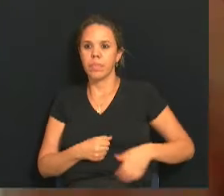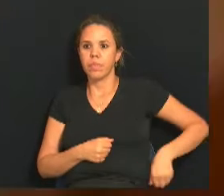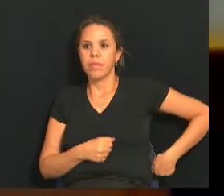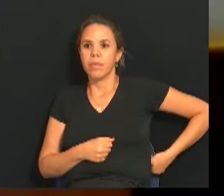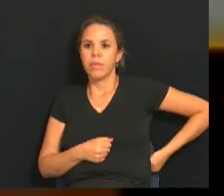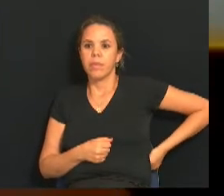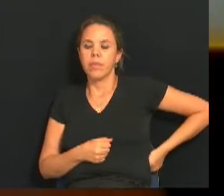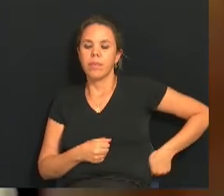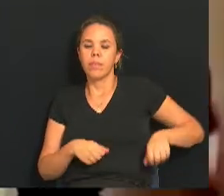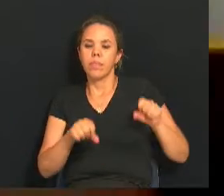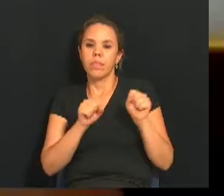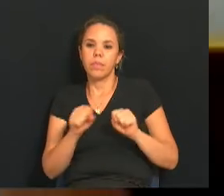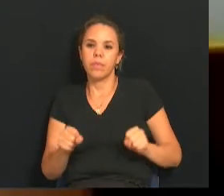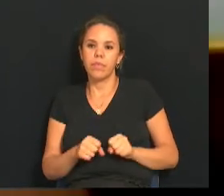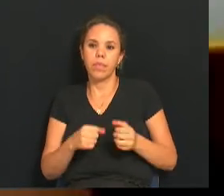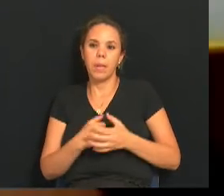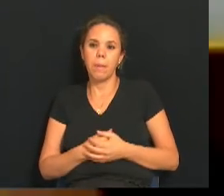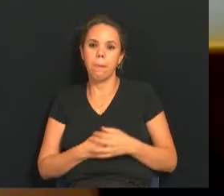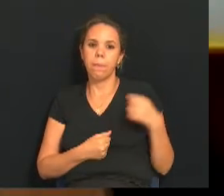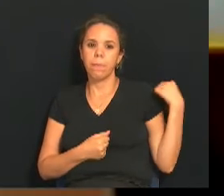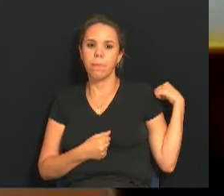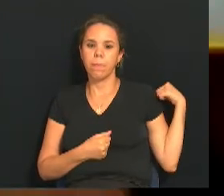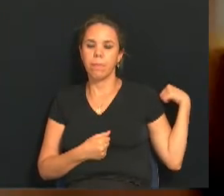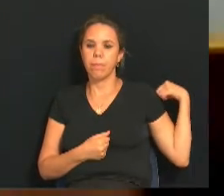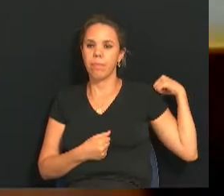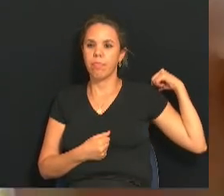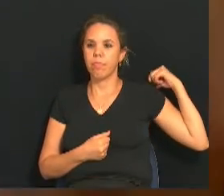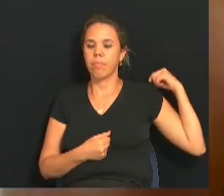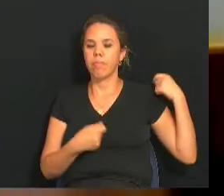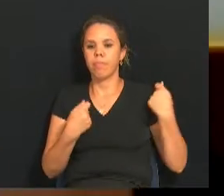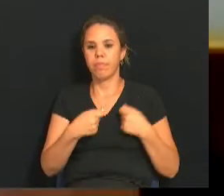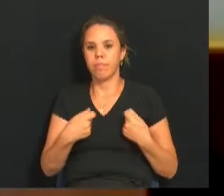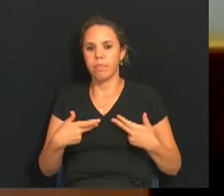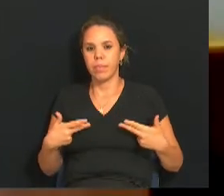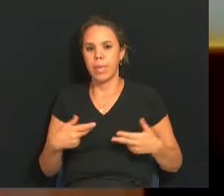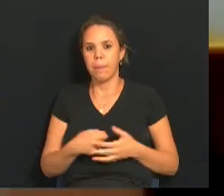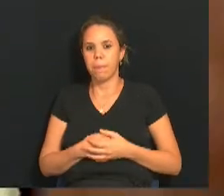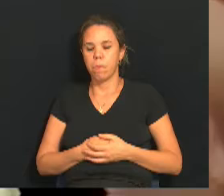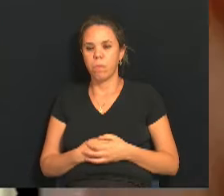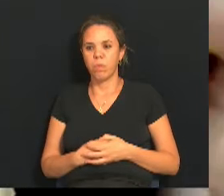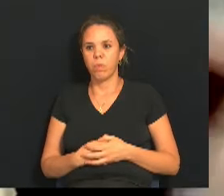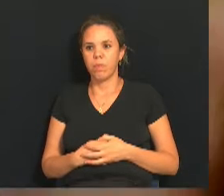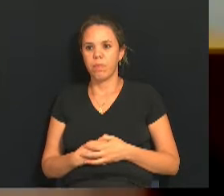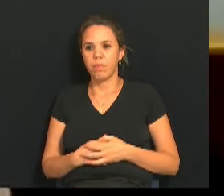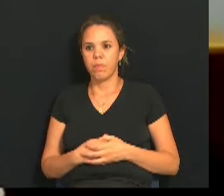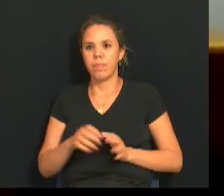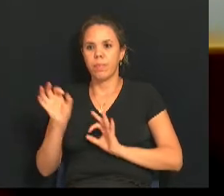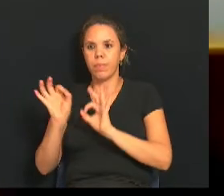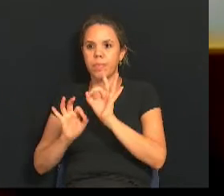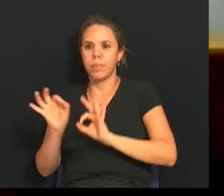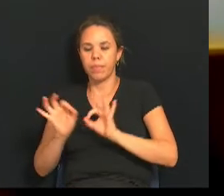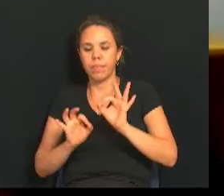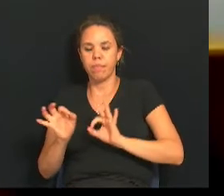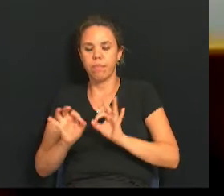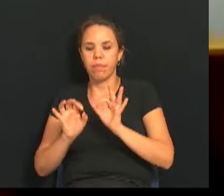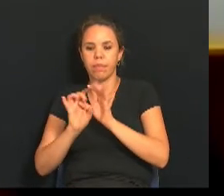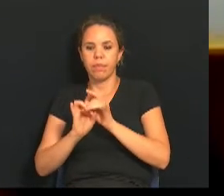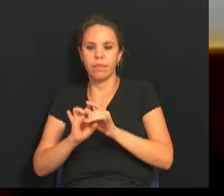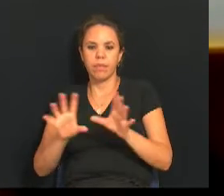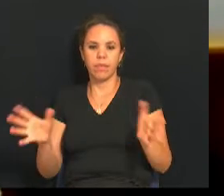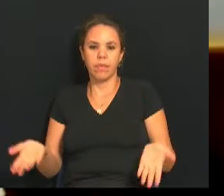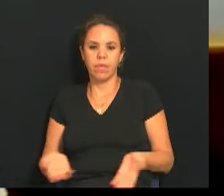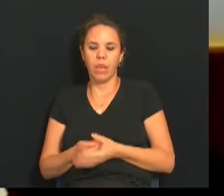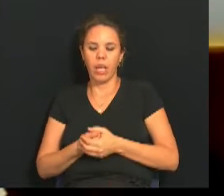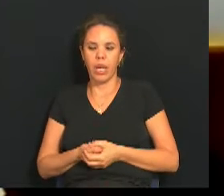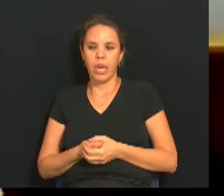E aí o sistema, né, demanda muito ainda para se organizar de forma democrática, né?